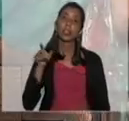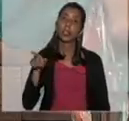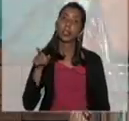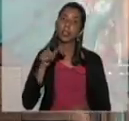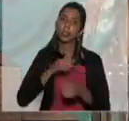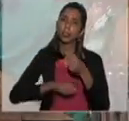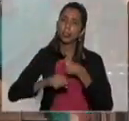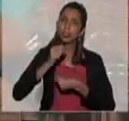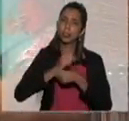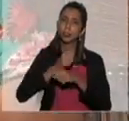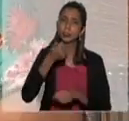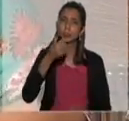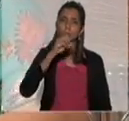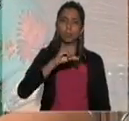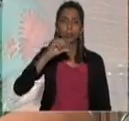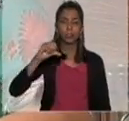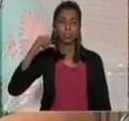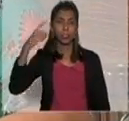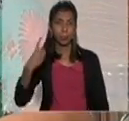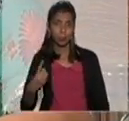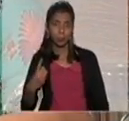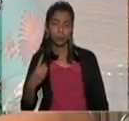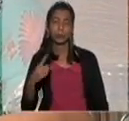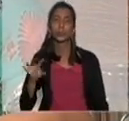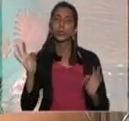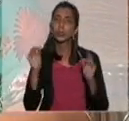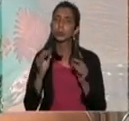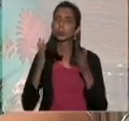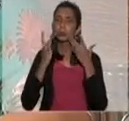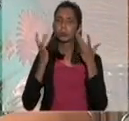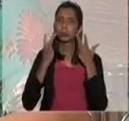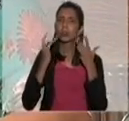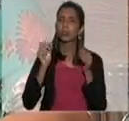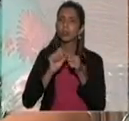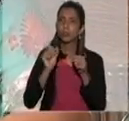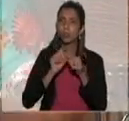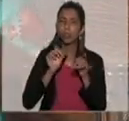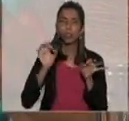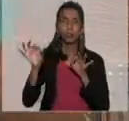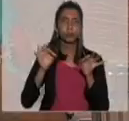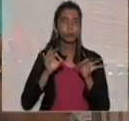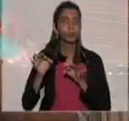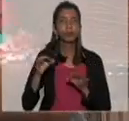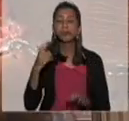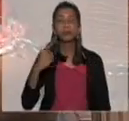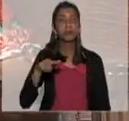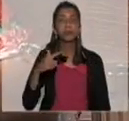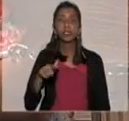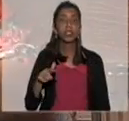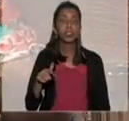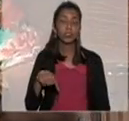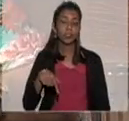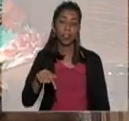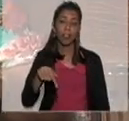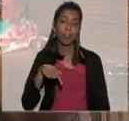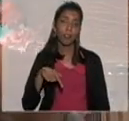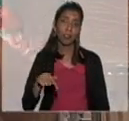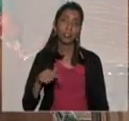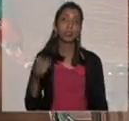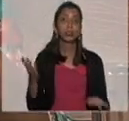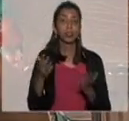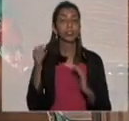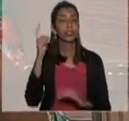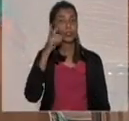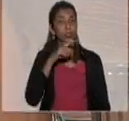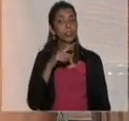desde 1991 e todas as peças são produzidas para mim não teve receita nesse ano então